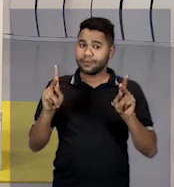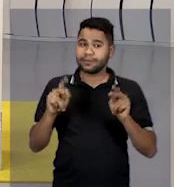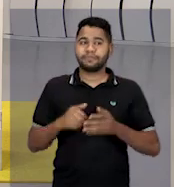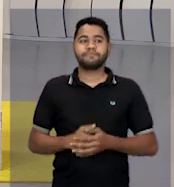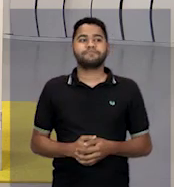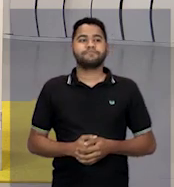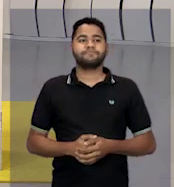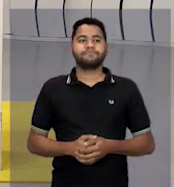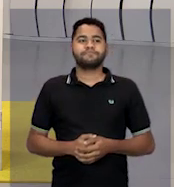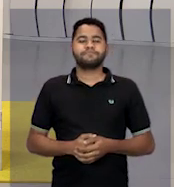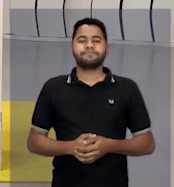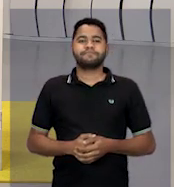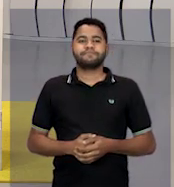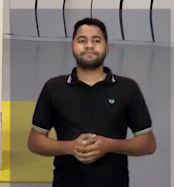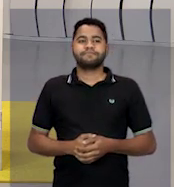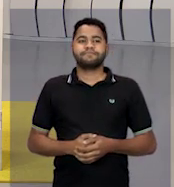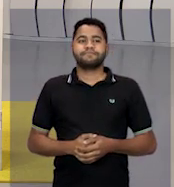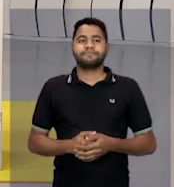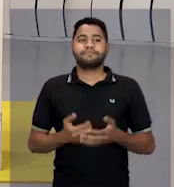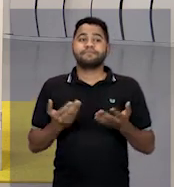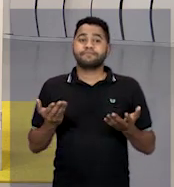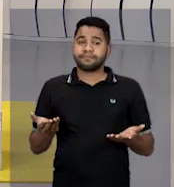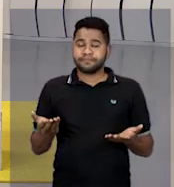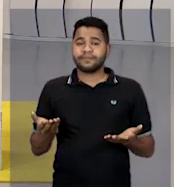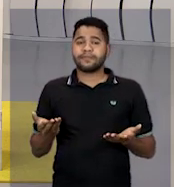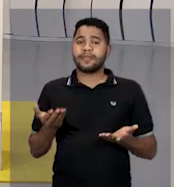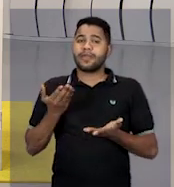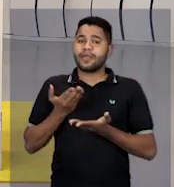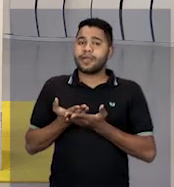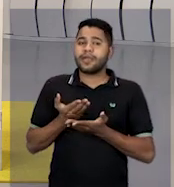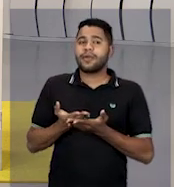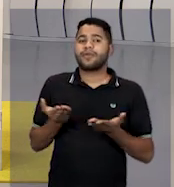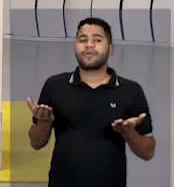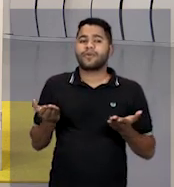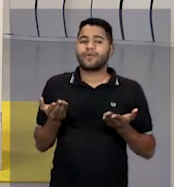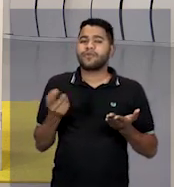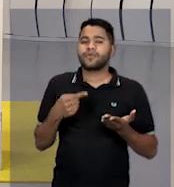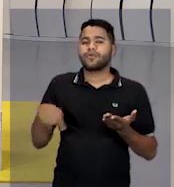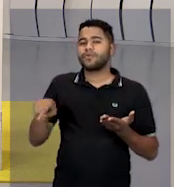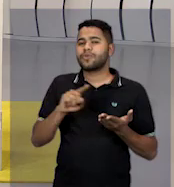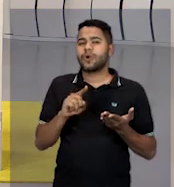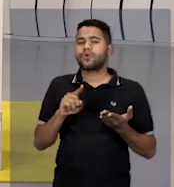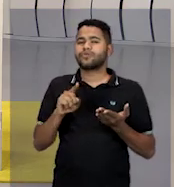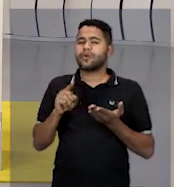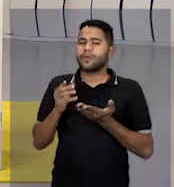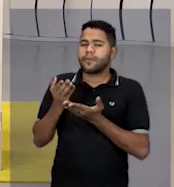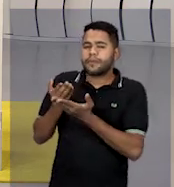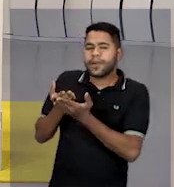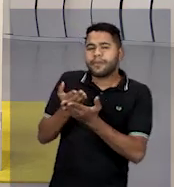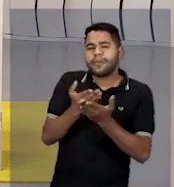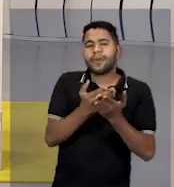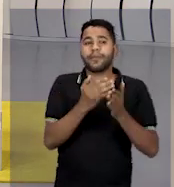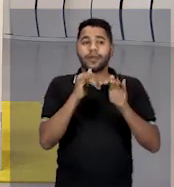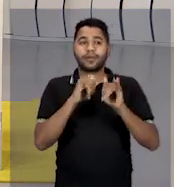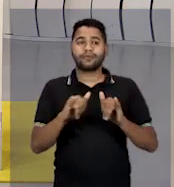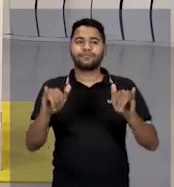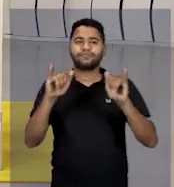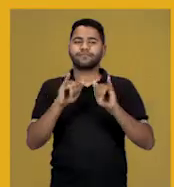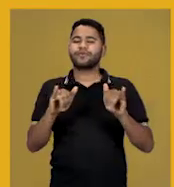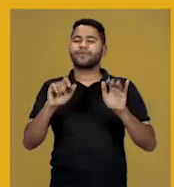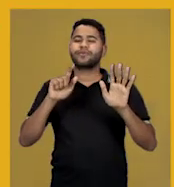Bem, então, gente, na aula de hoje, nós vimos, né, que a notícia é